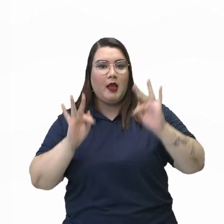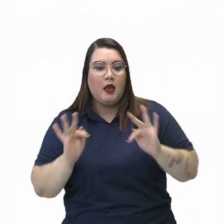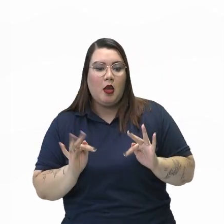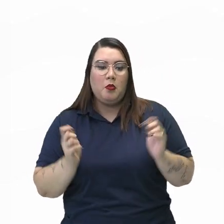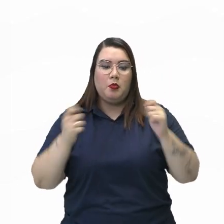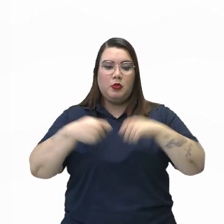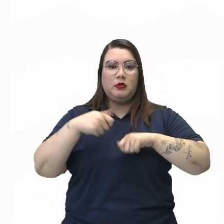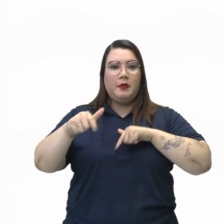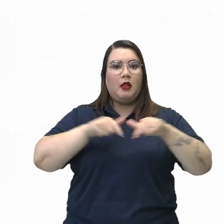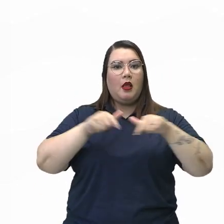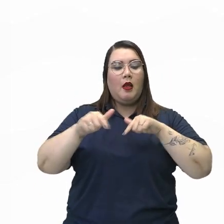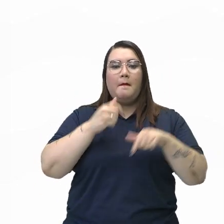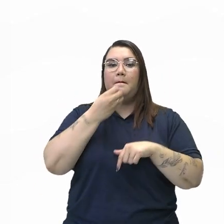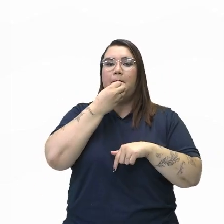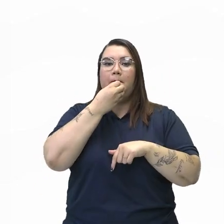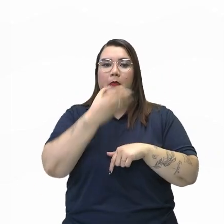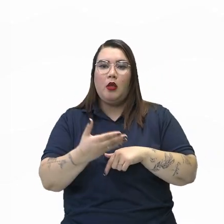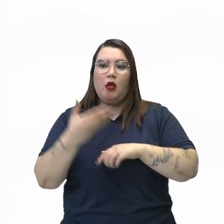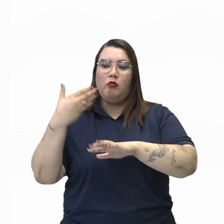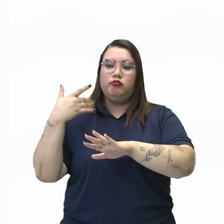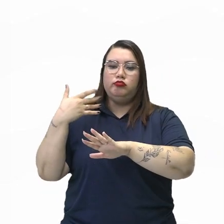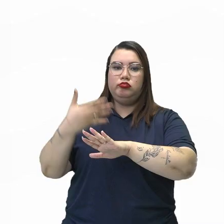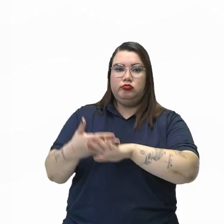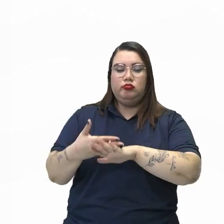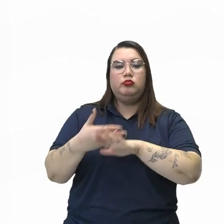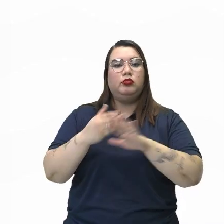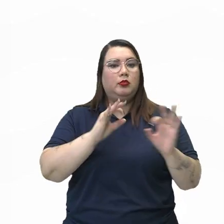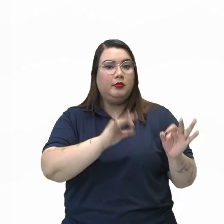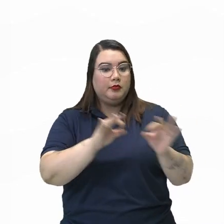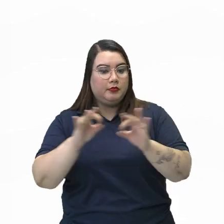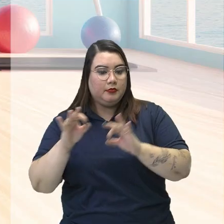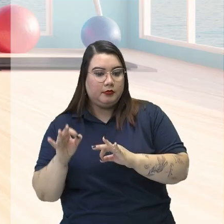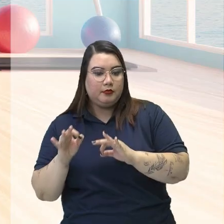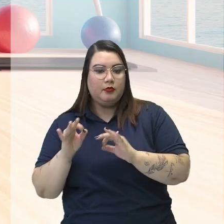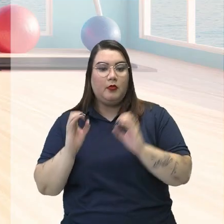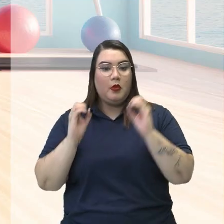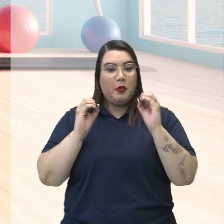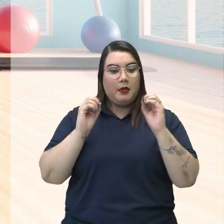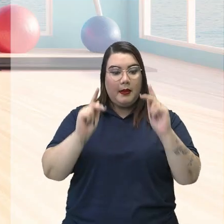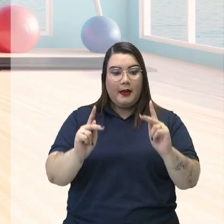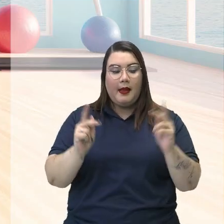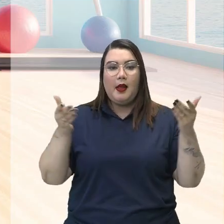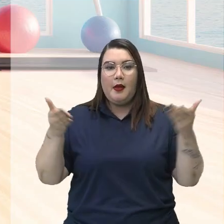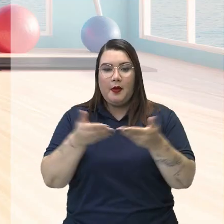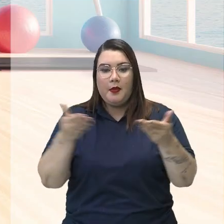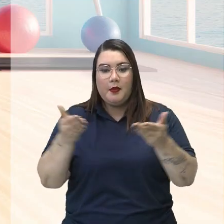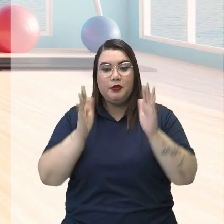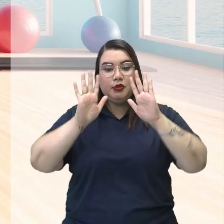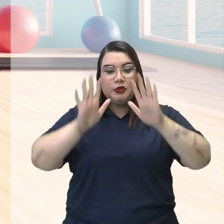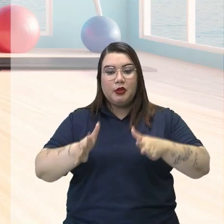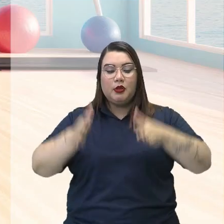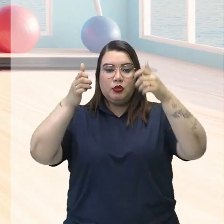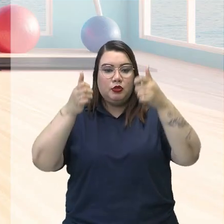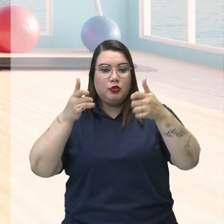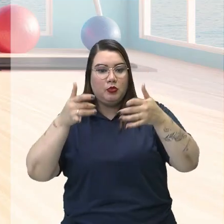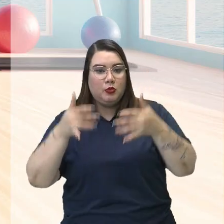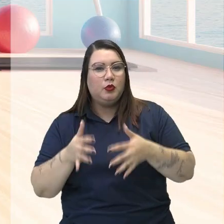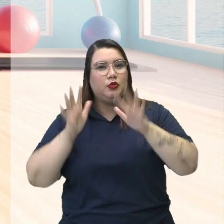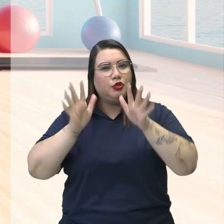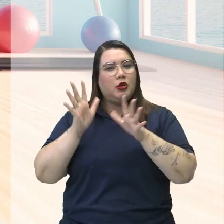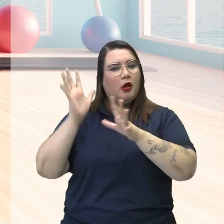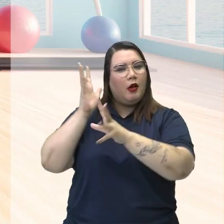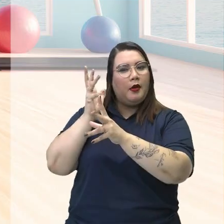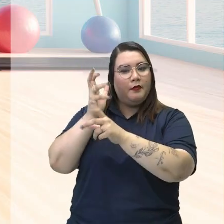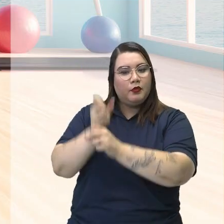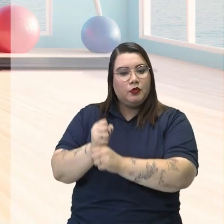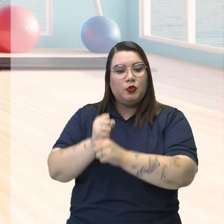produtividade durante todo o nosso dia, certo? Muito bem. Agora que a gente já falou, né, já